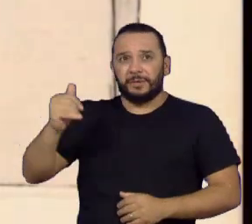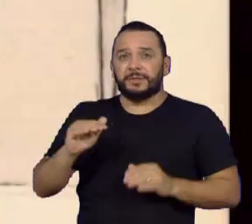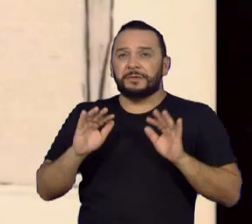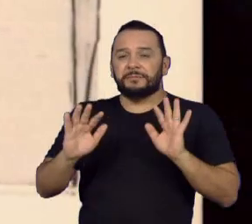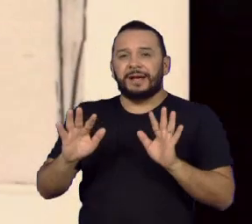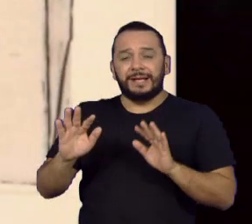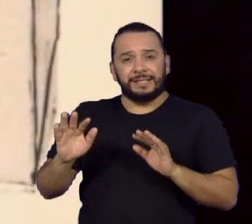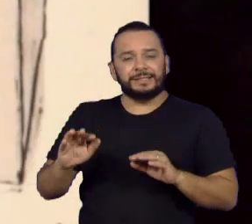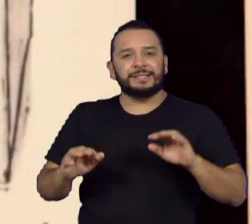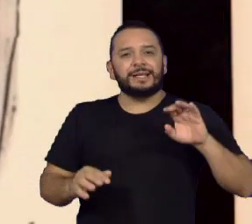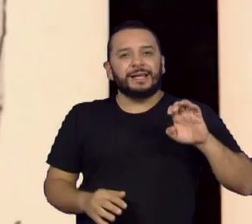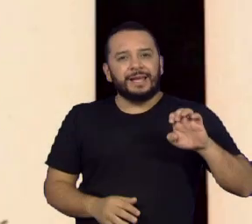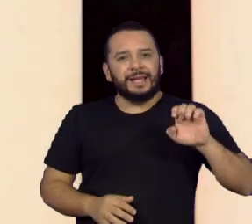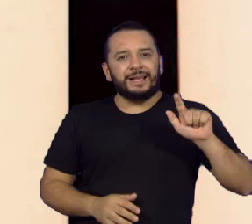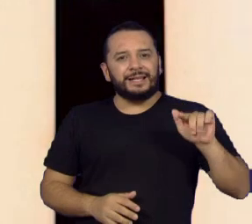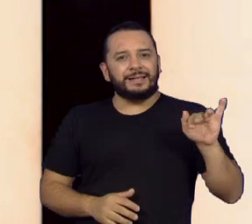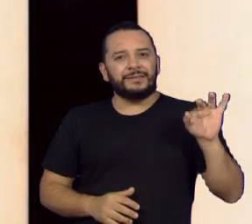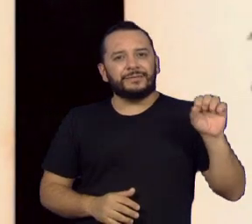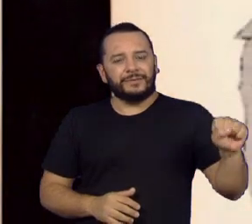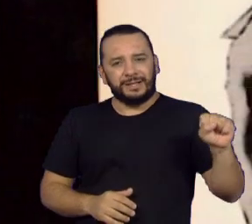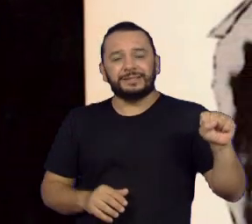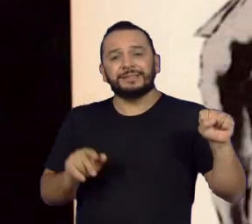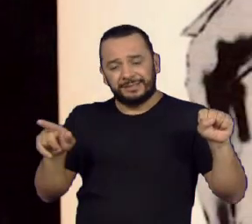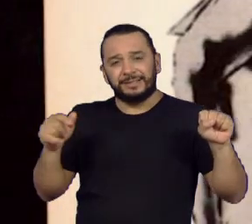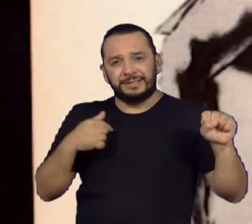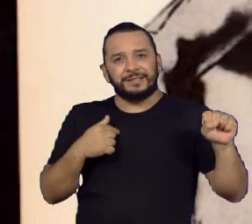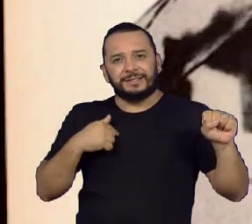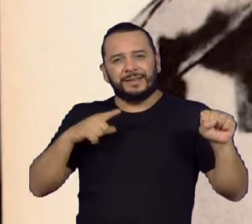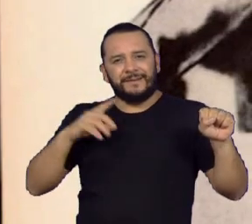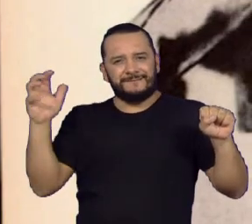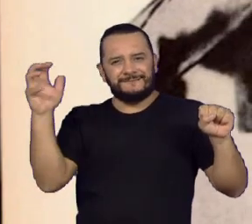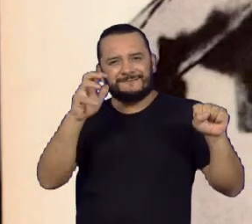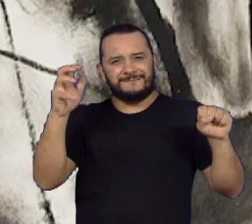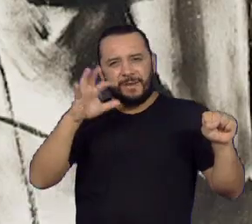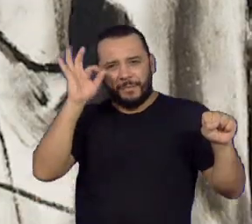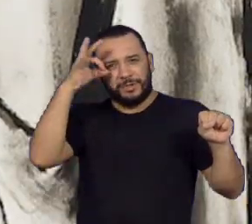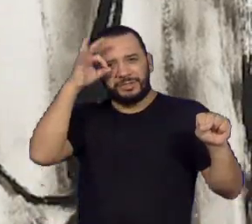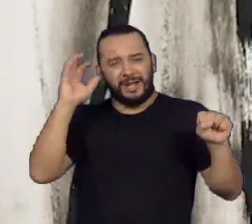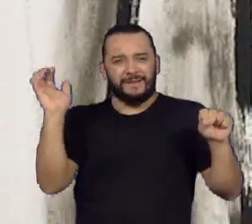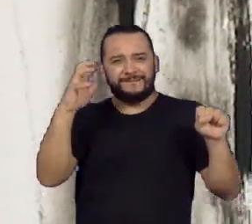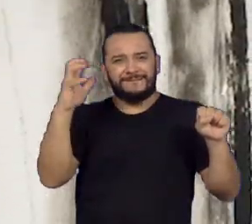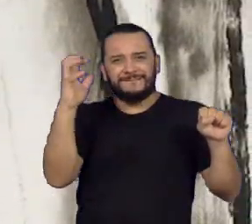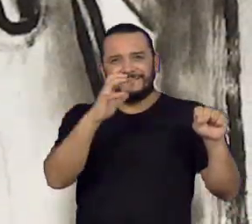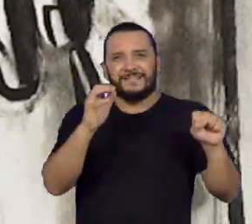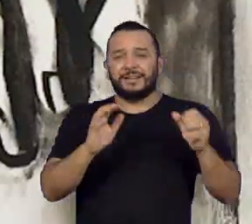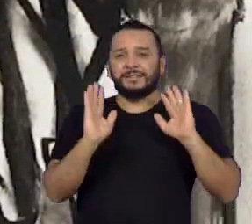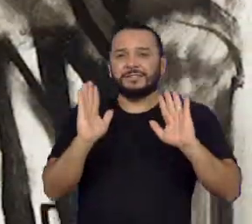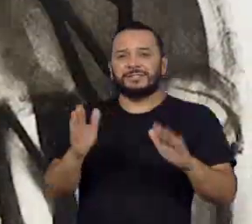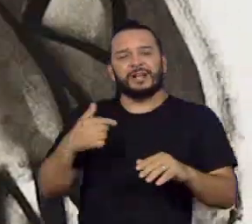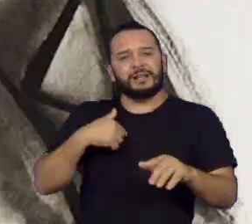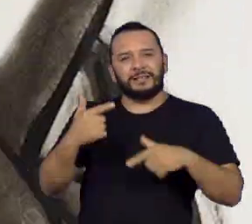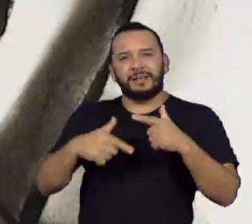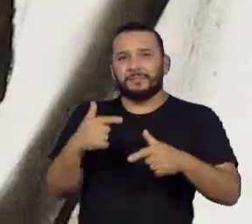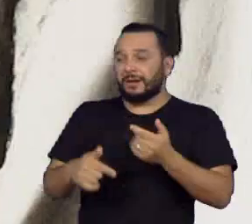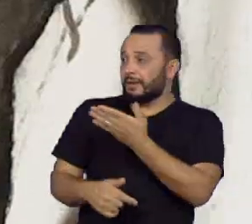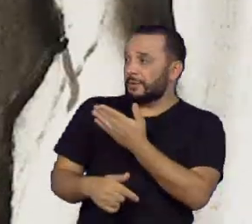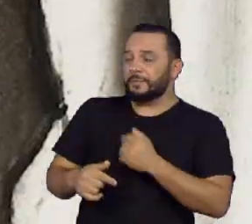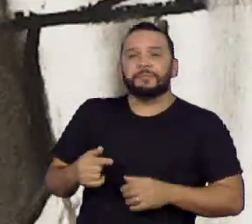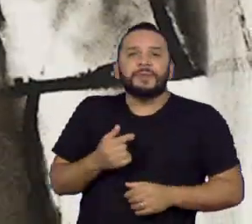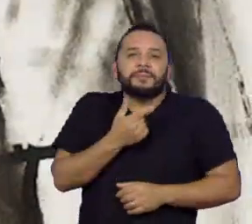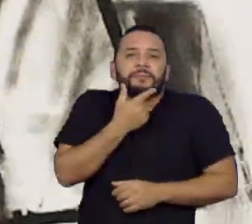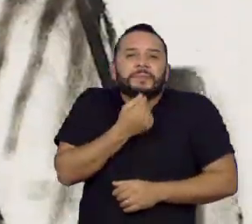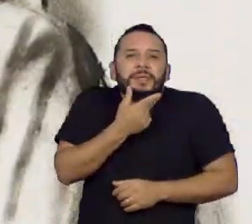Mas o que inspirou Elifas foram talvez os trabalhos mais singelos do artista, como a série Meninos de